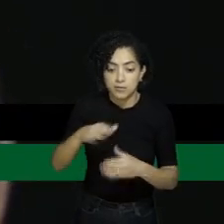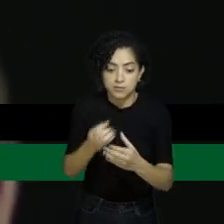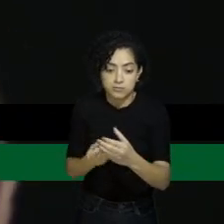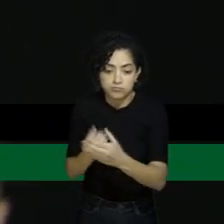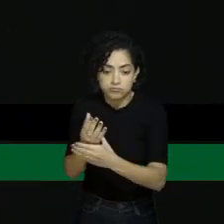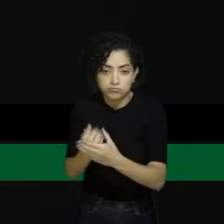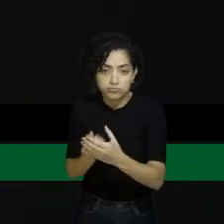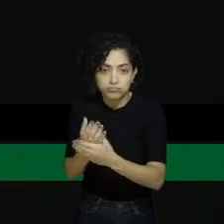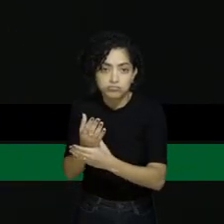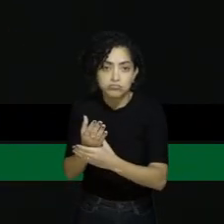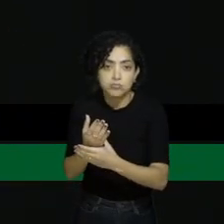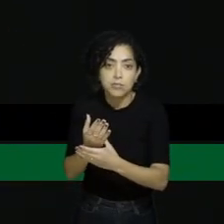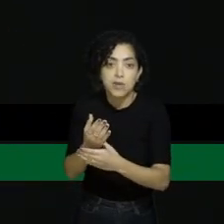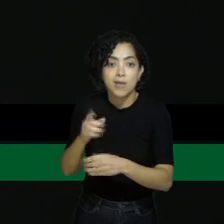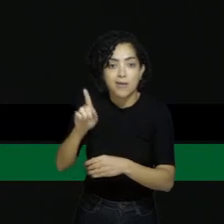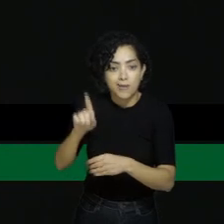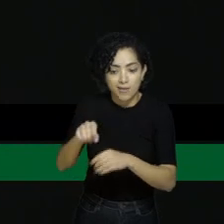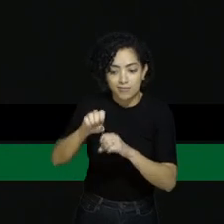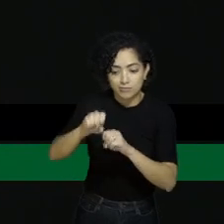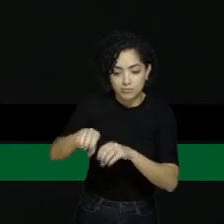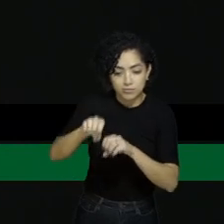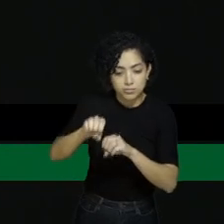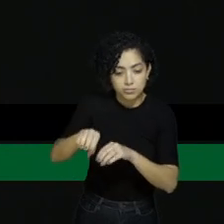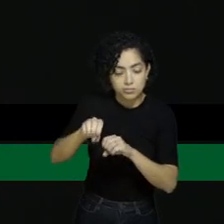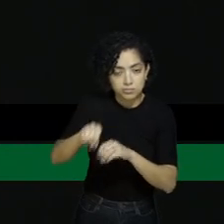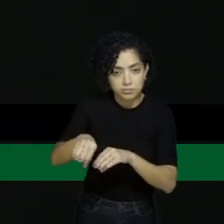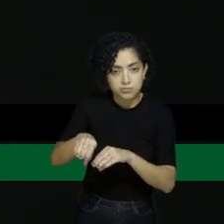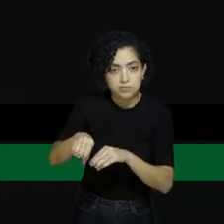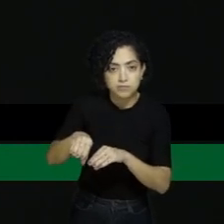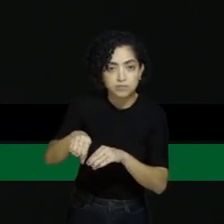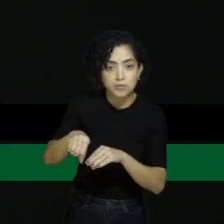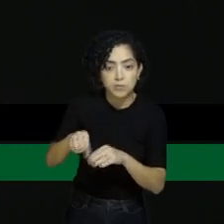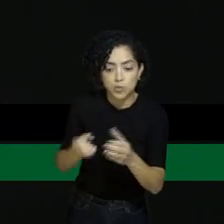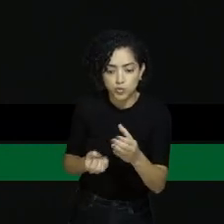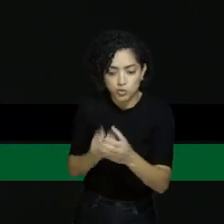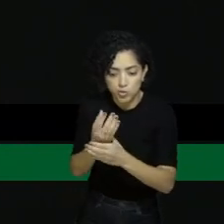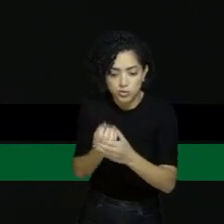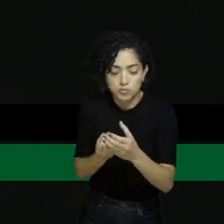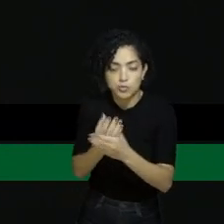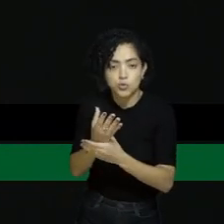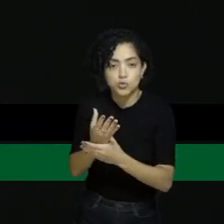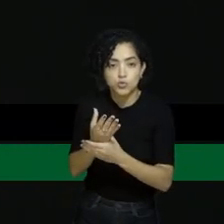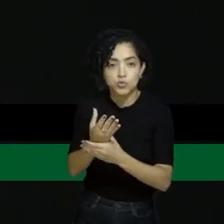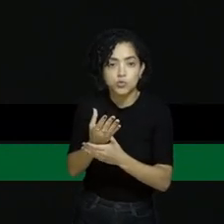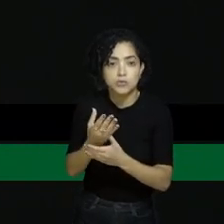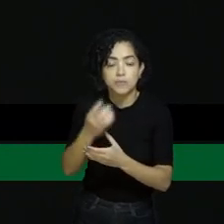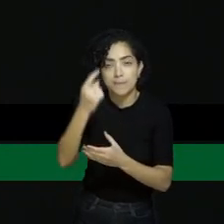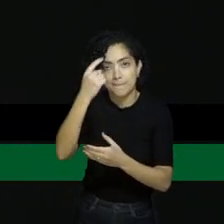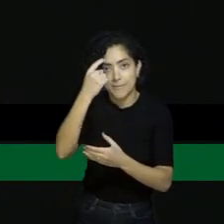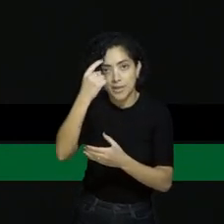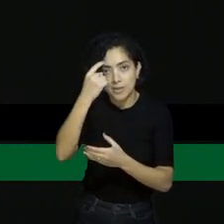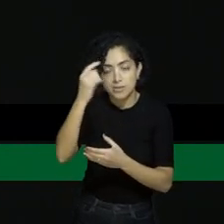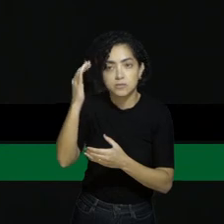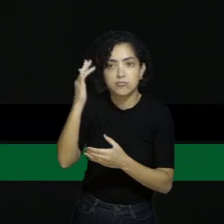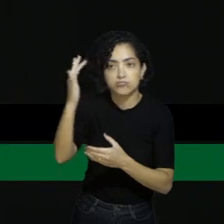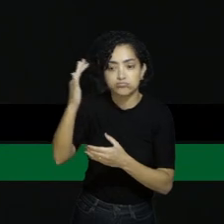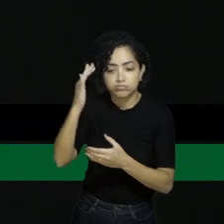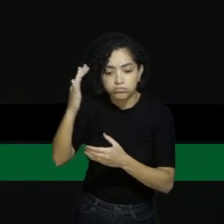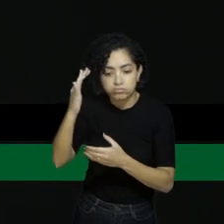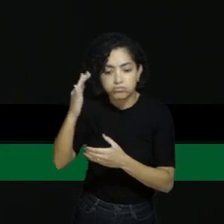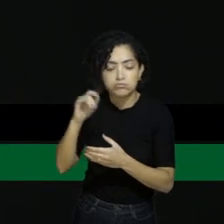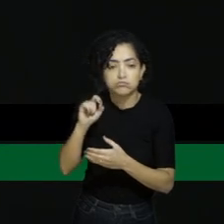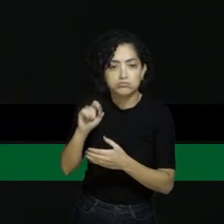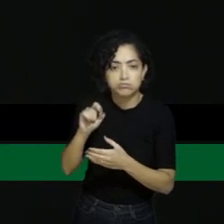espaço pedagógico, um espaço que não só se produz, mas também se pensa sobre a produção e se